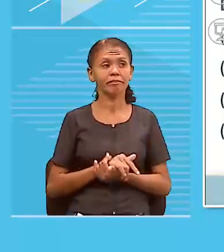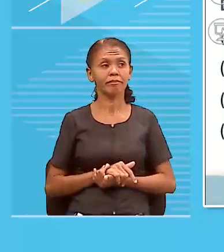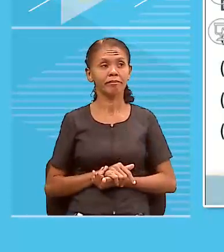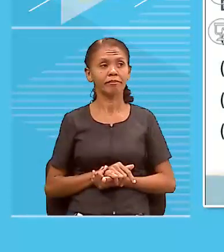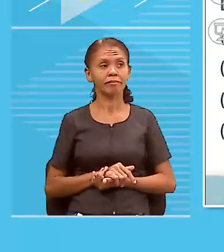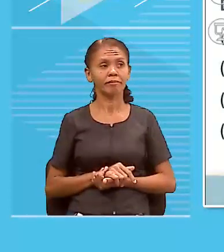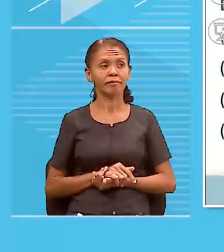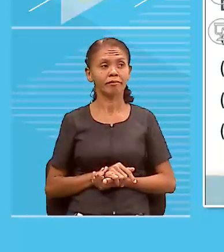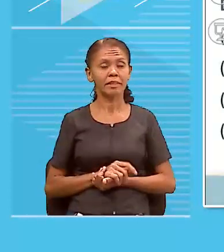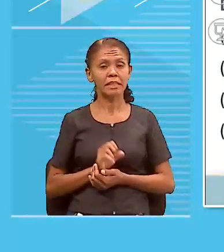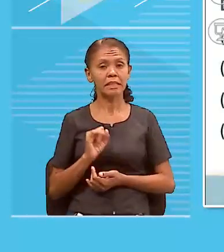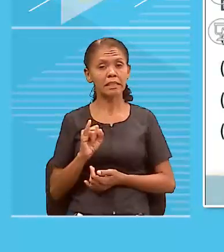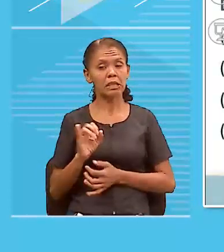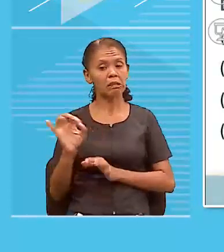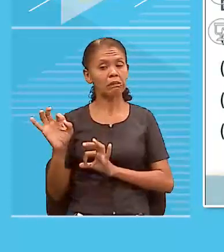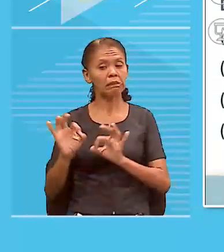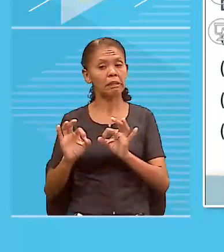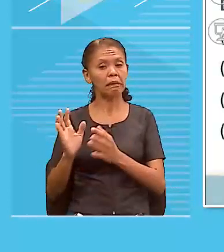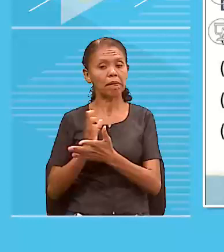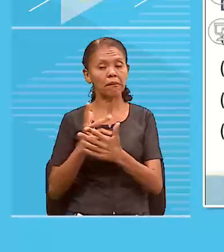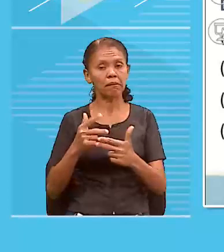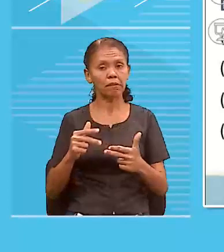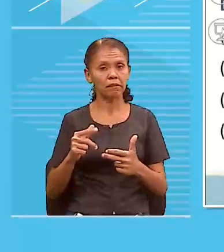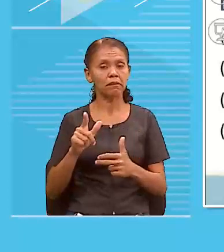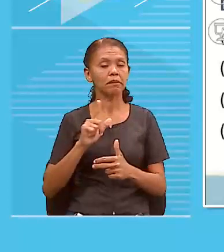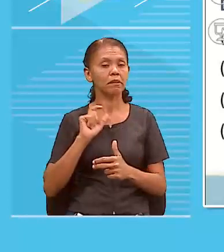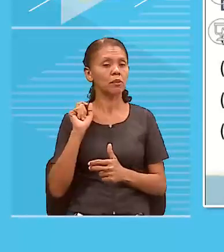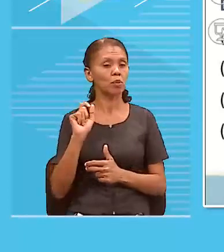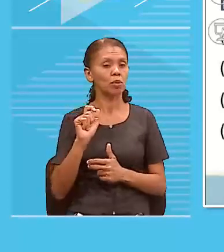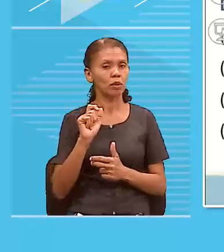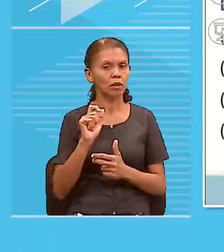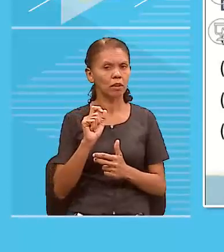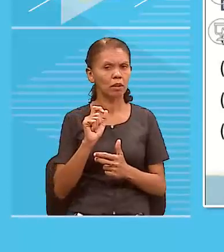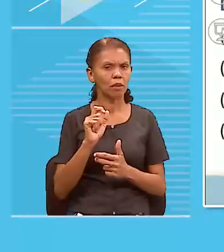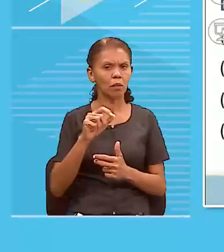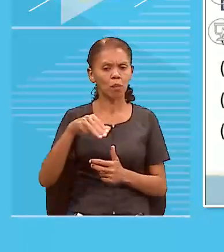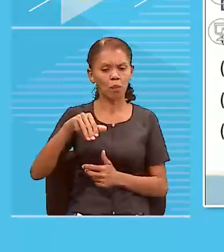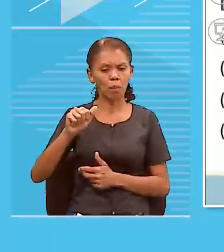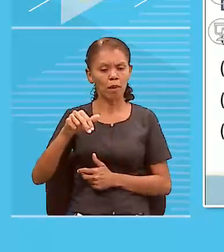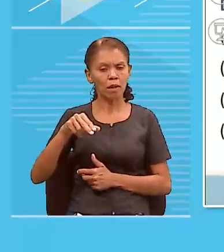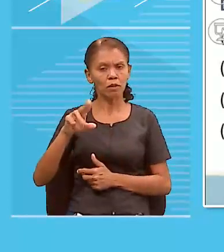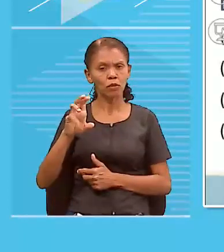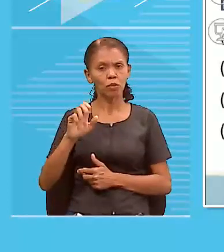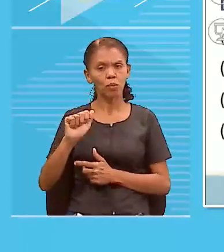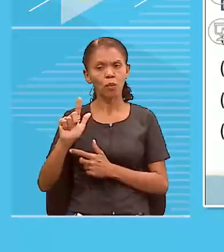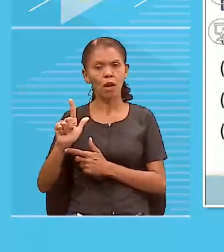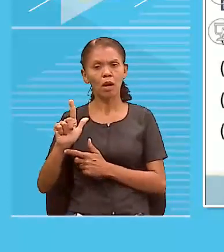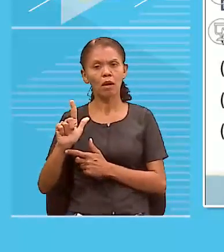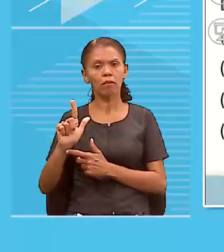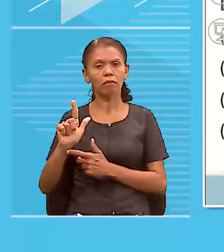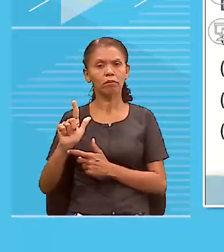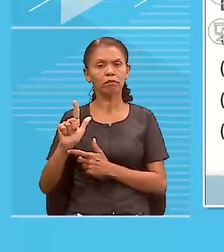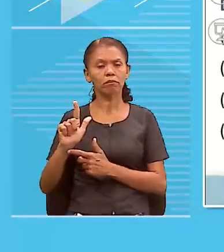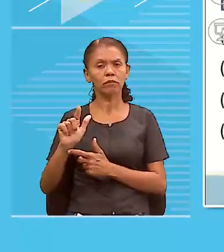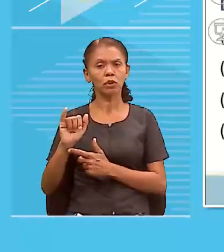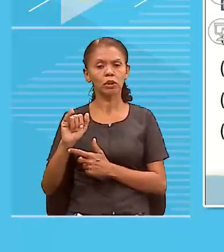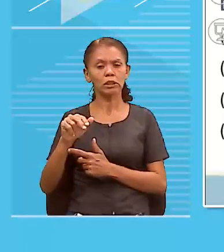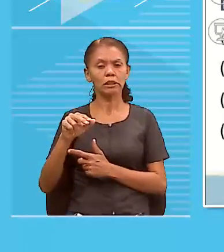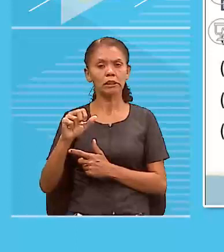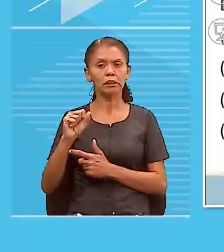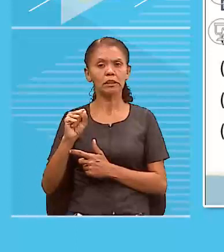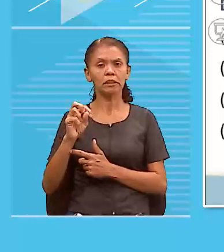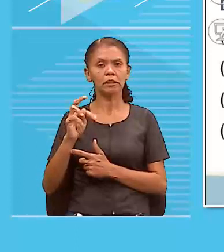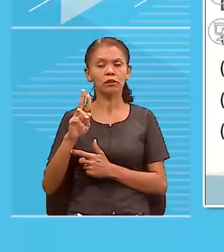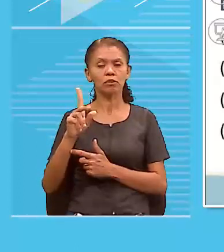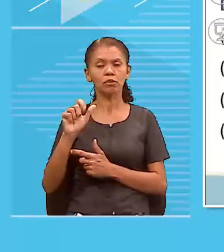montar algo tenho o que manual né instrução não tô si só já fala eu tenho lá